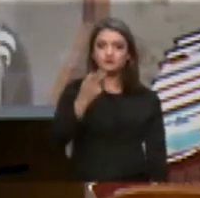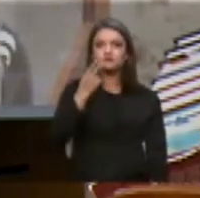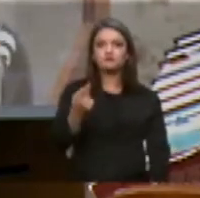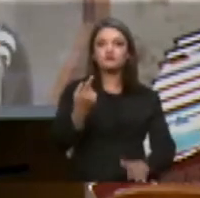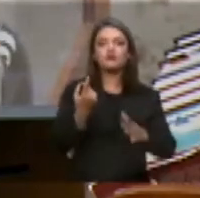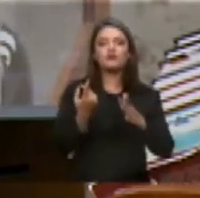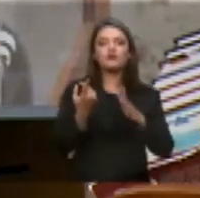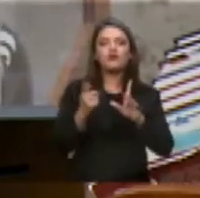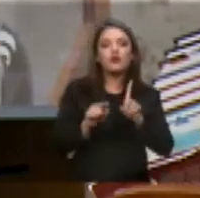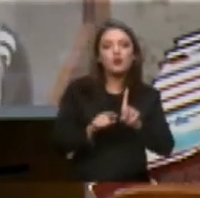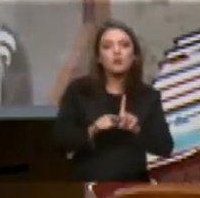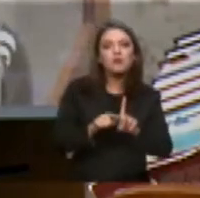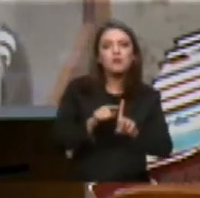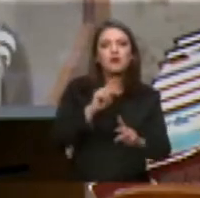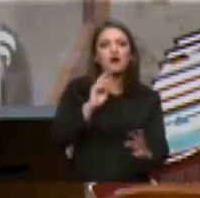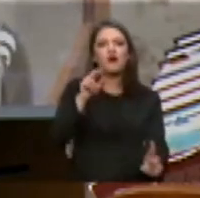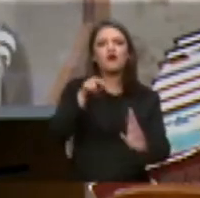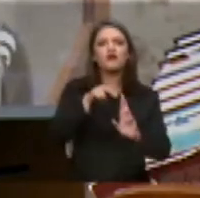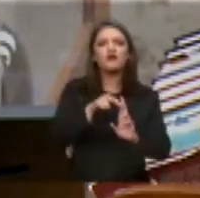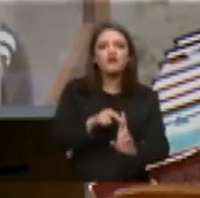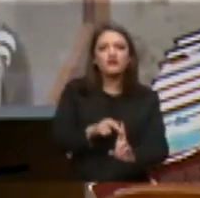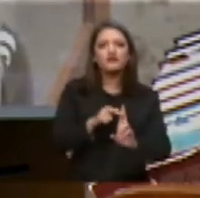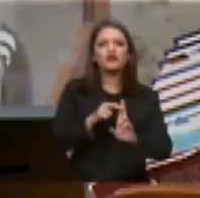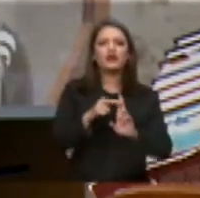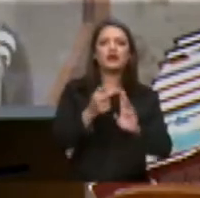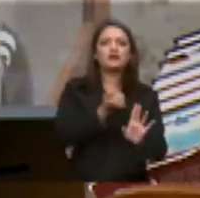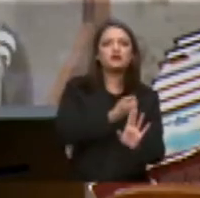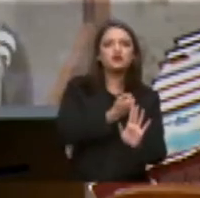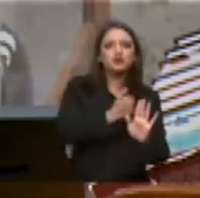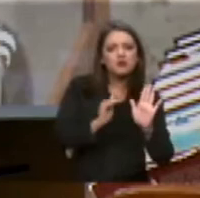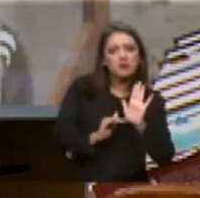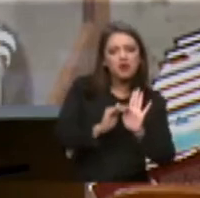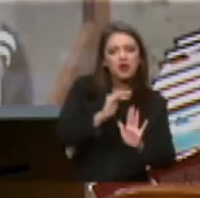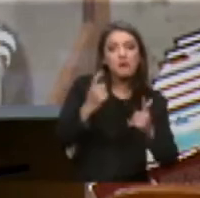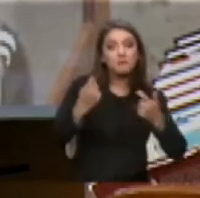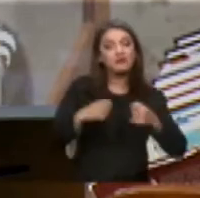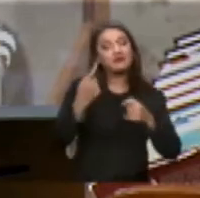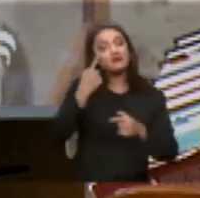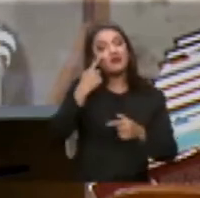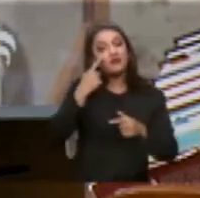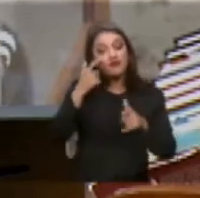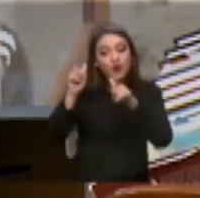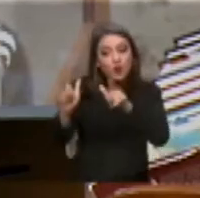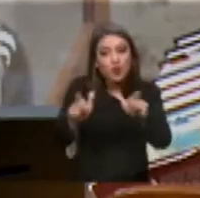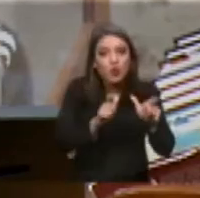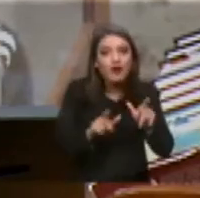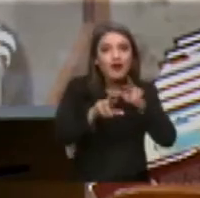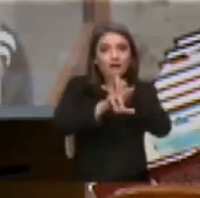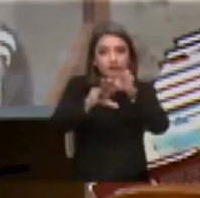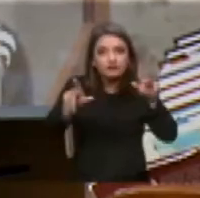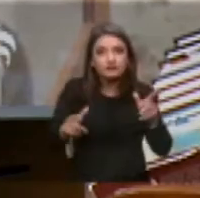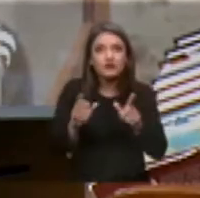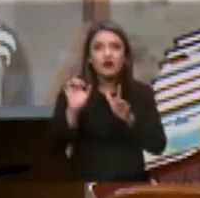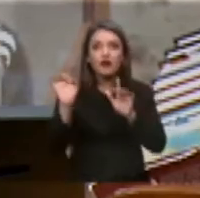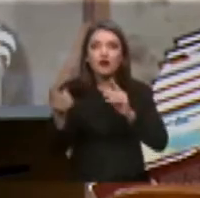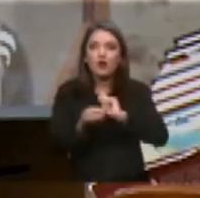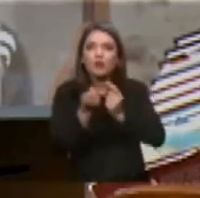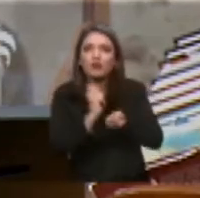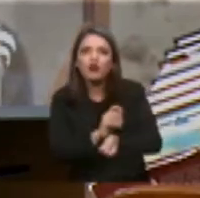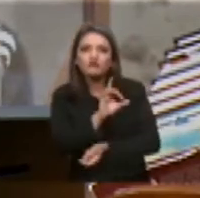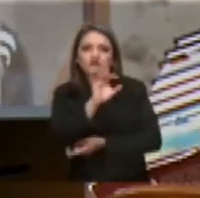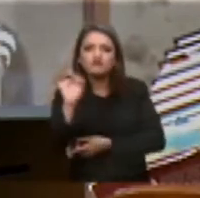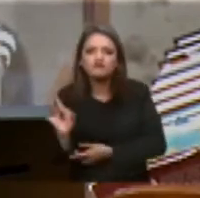de referência devem considerar a heterogeneidade e as circunstâncias locais, ressaltou que a viabilidade e os custos